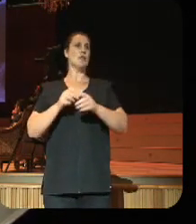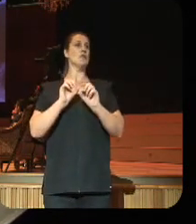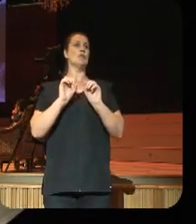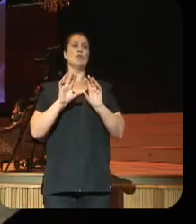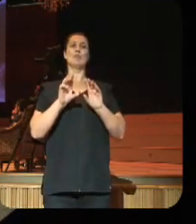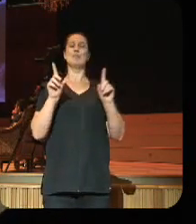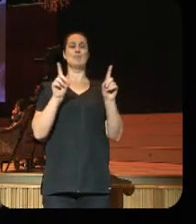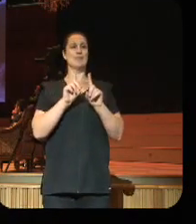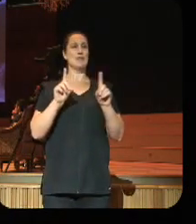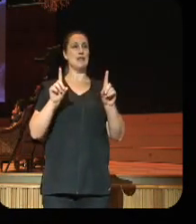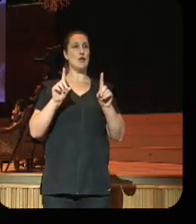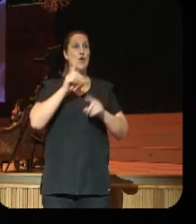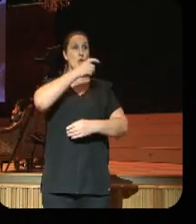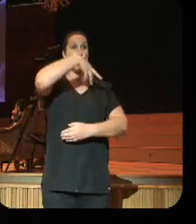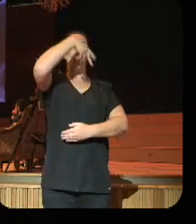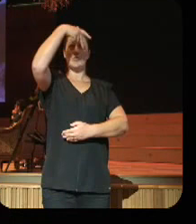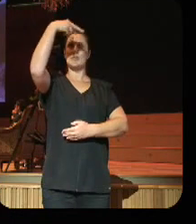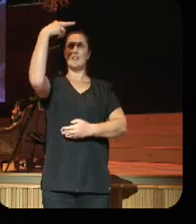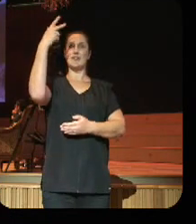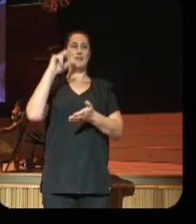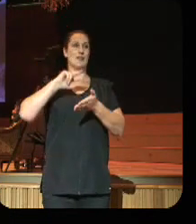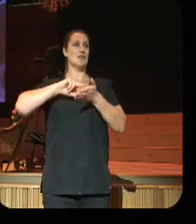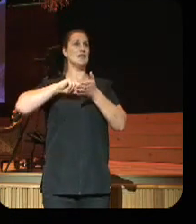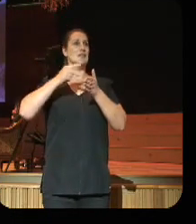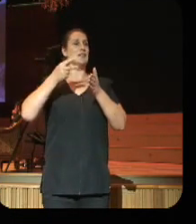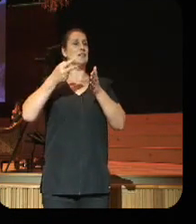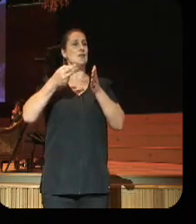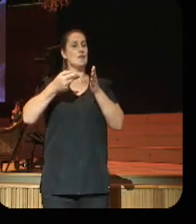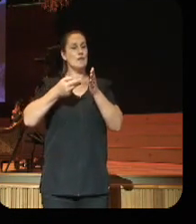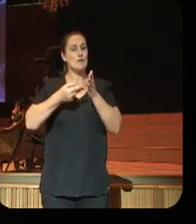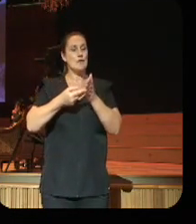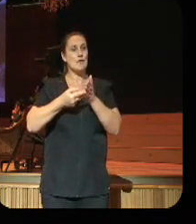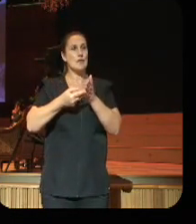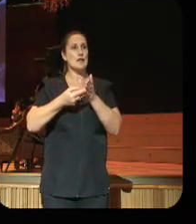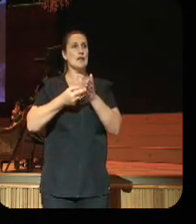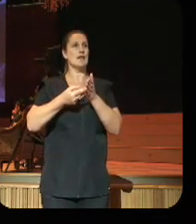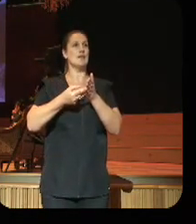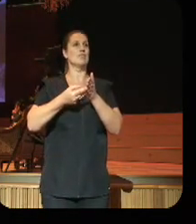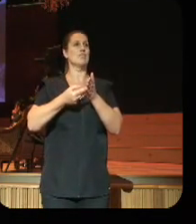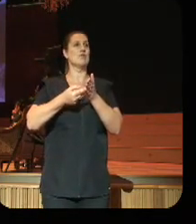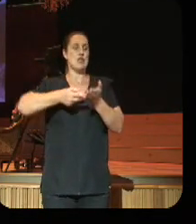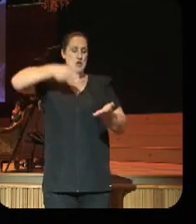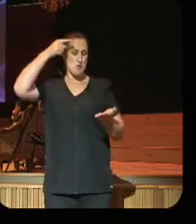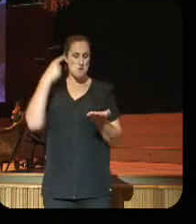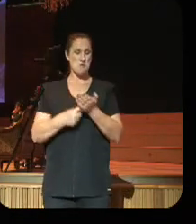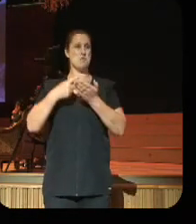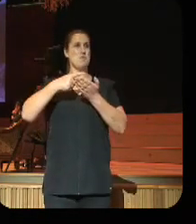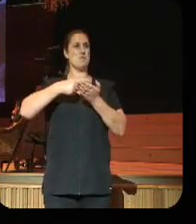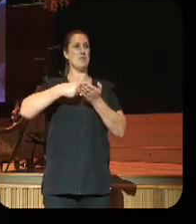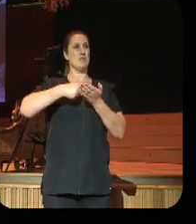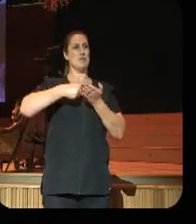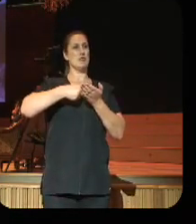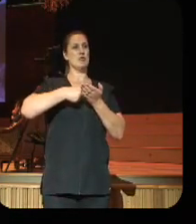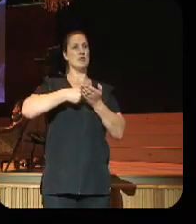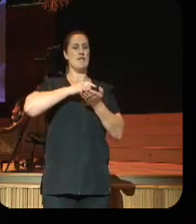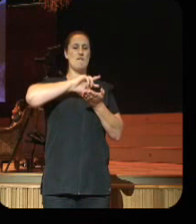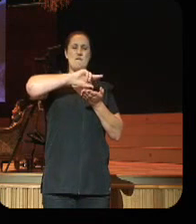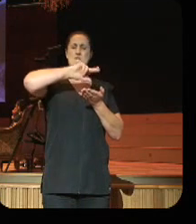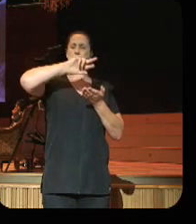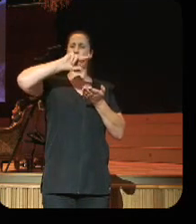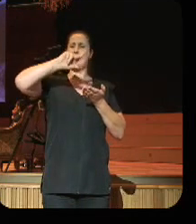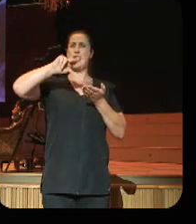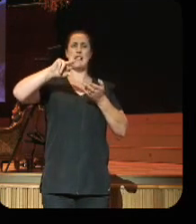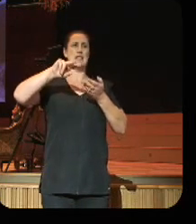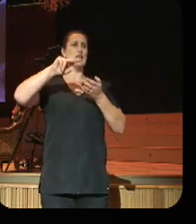Natal, do ponto de vista de Deus, era o cumprimento de várias profecias, entre elas uma